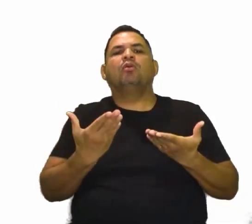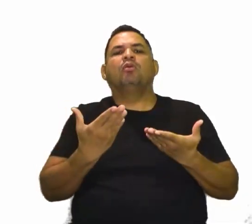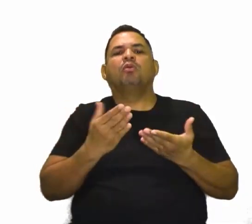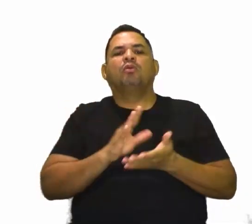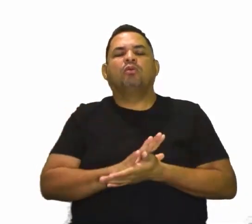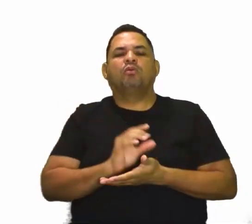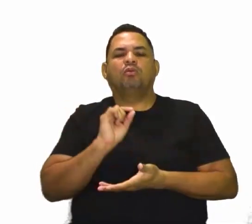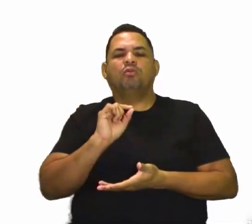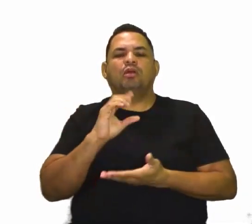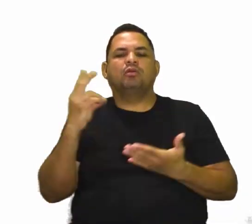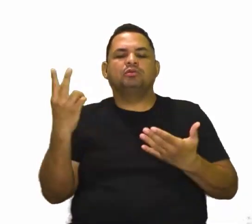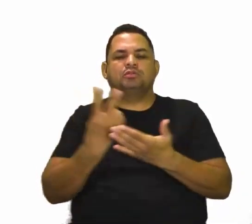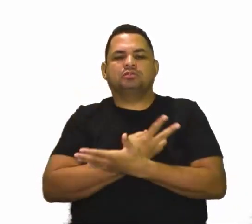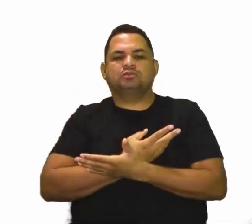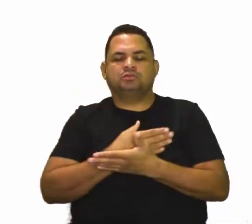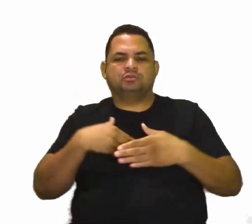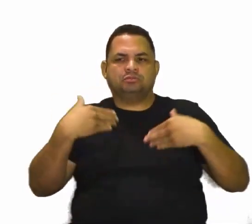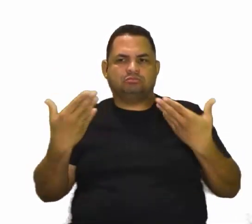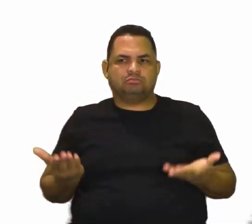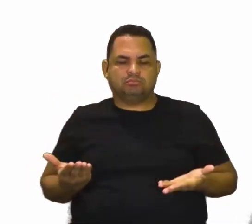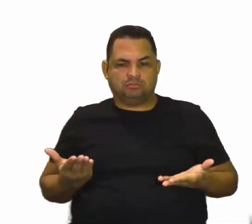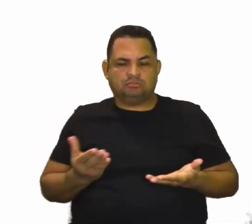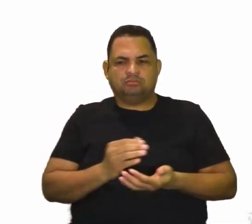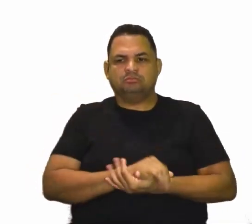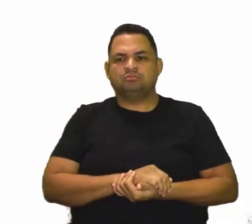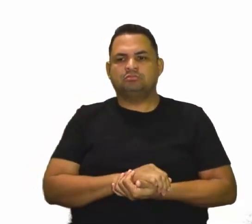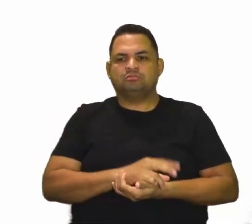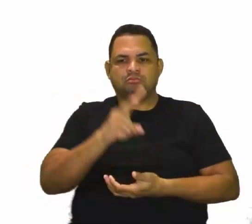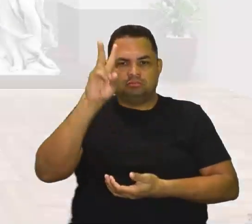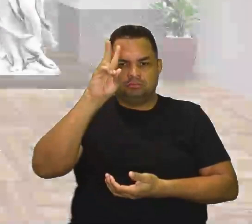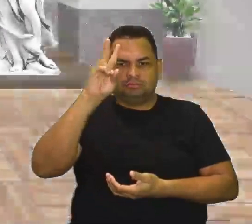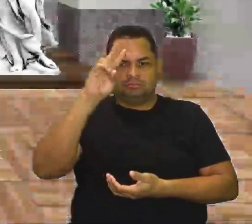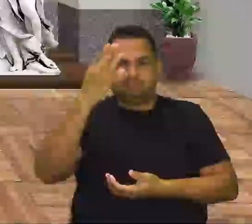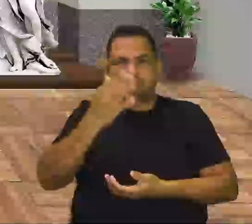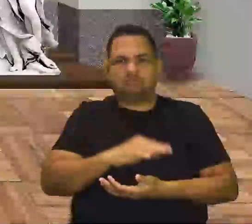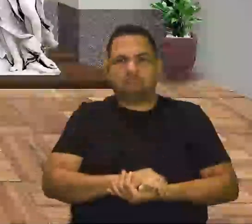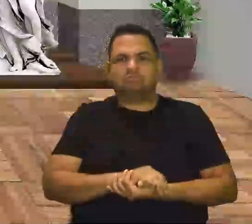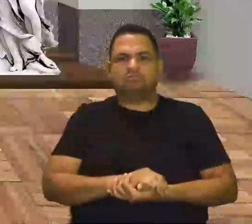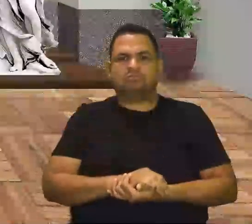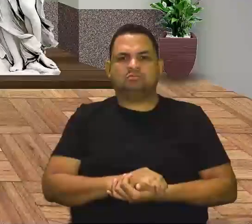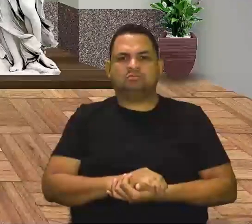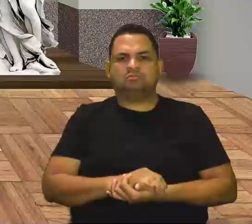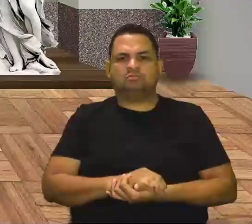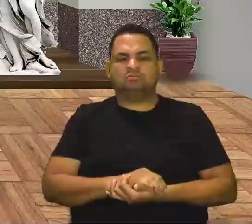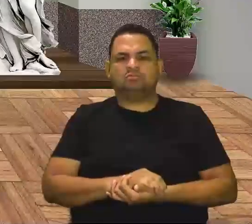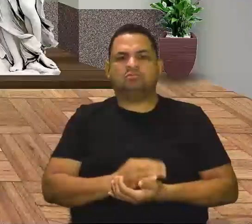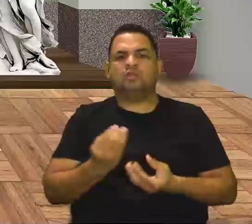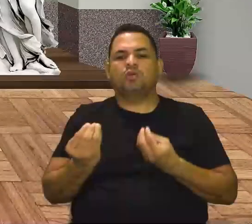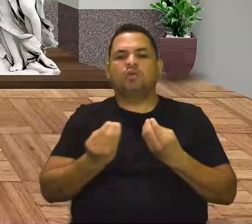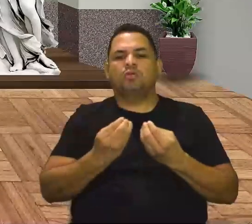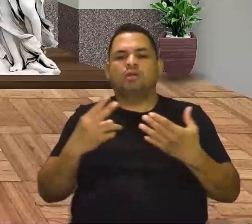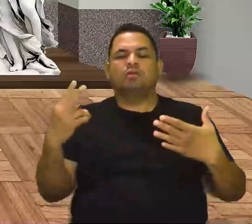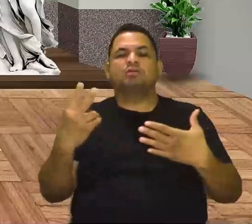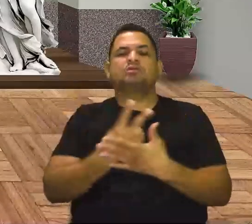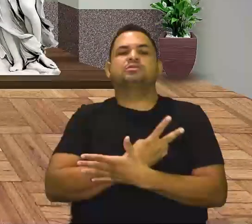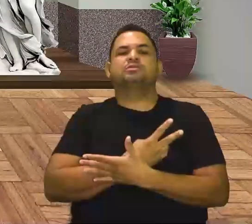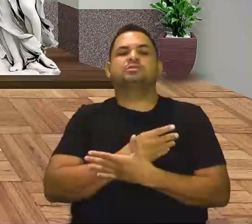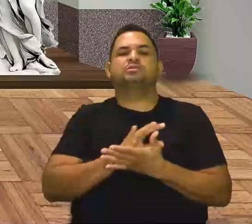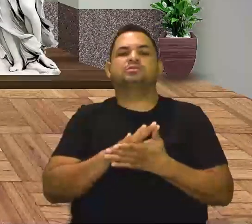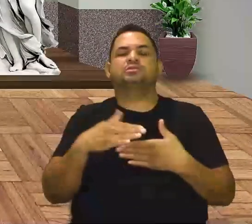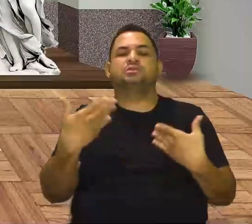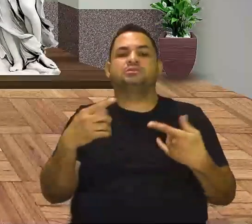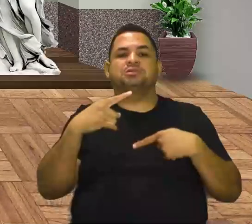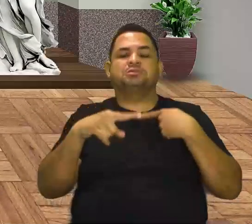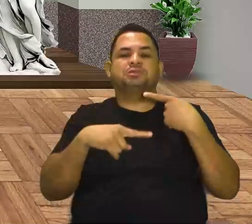o desfecho desse conflito? Lembra aí? Vocês estão lembrando como se deu o desfecho desse